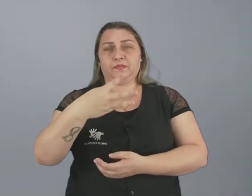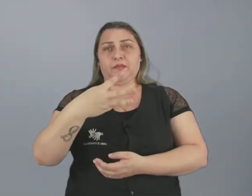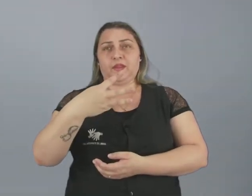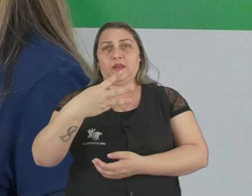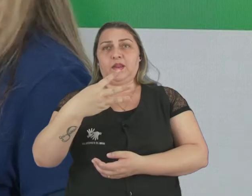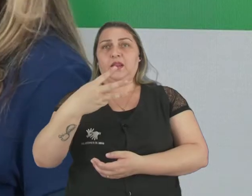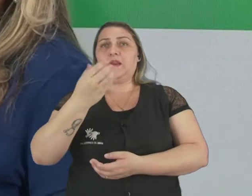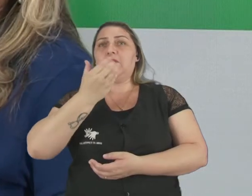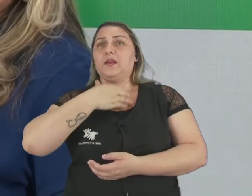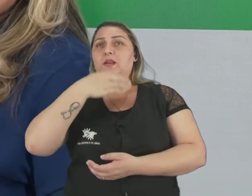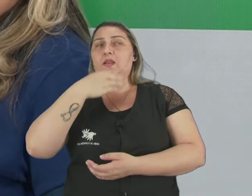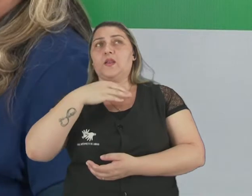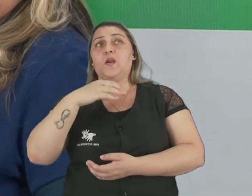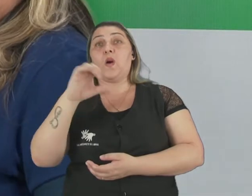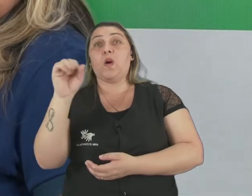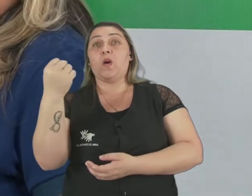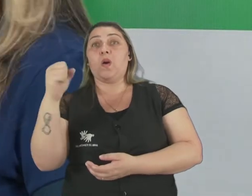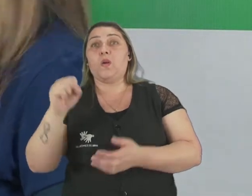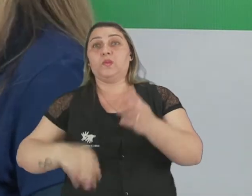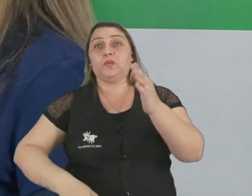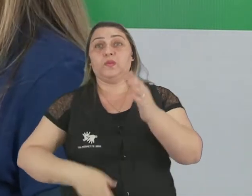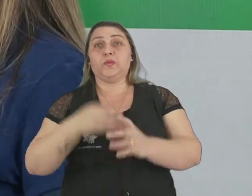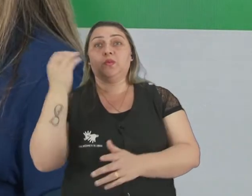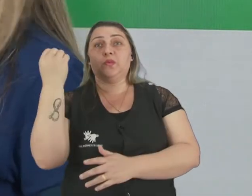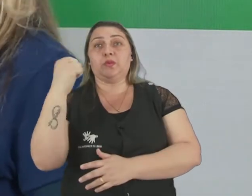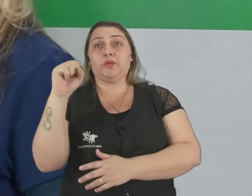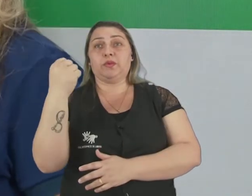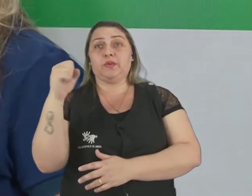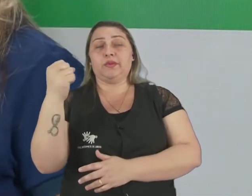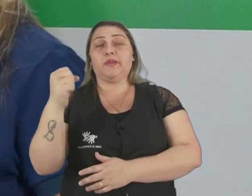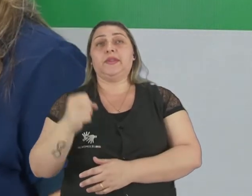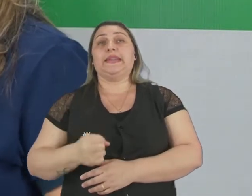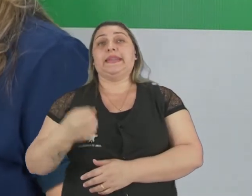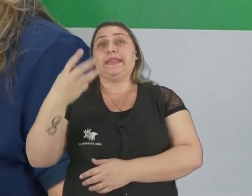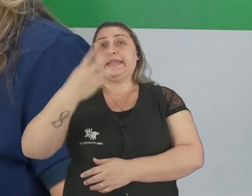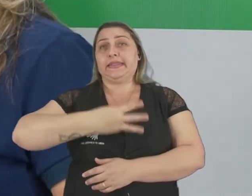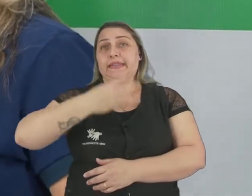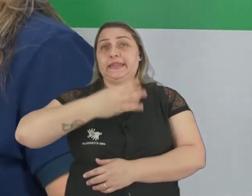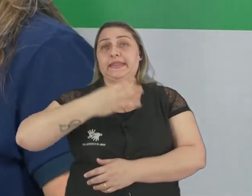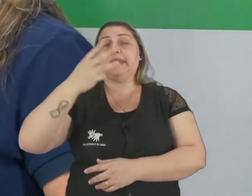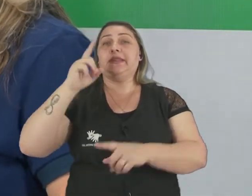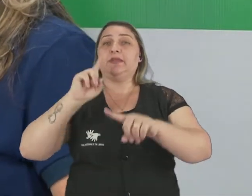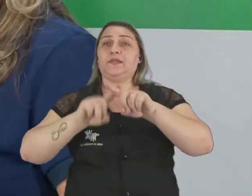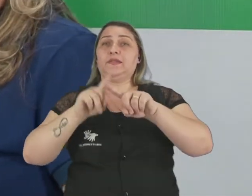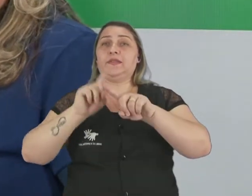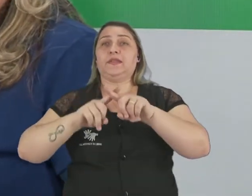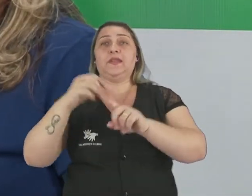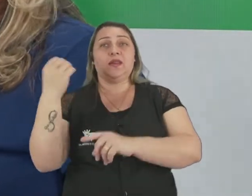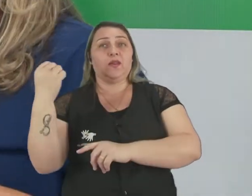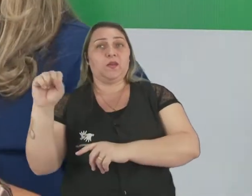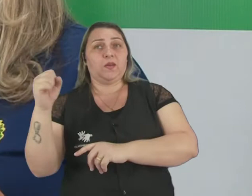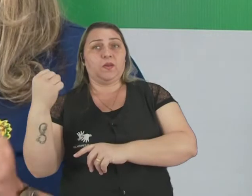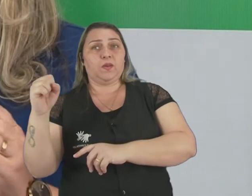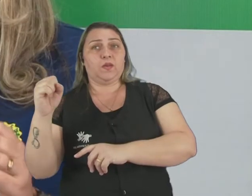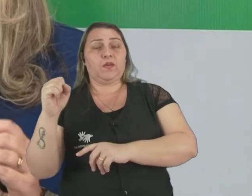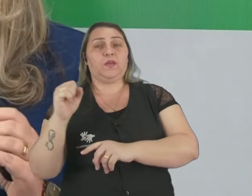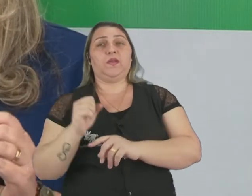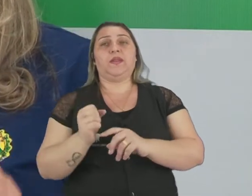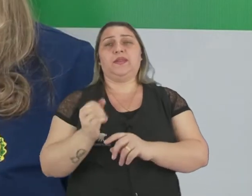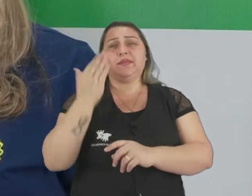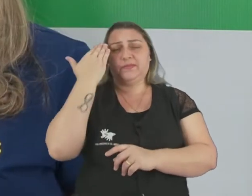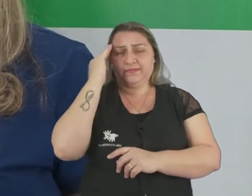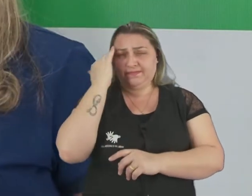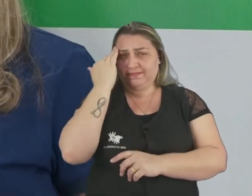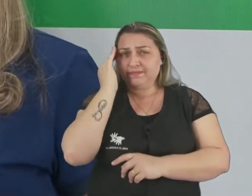3 maçãs 8 vezes. Então, aqui eu tenho 3 vezes 8. Deu para